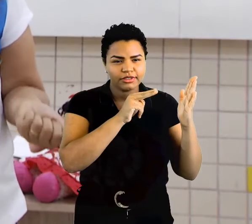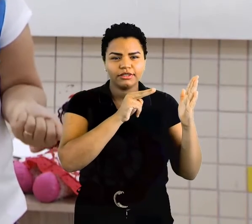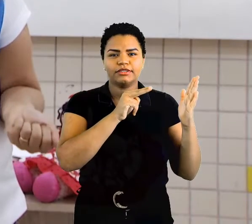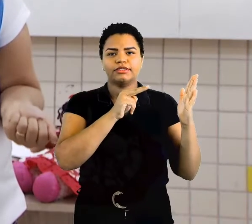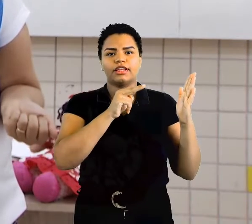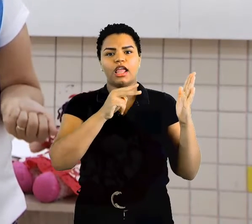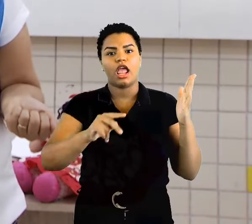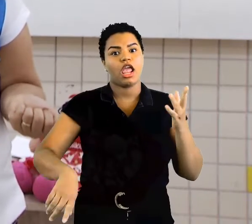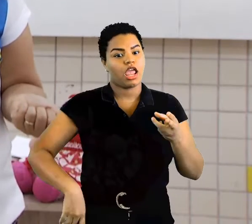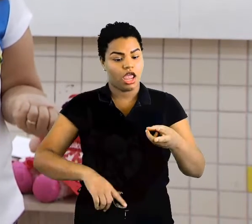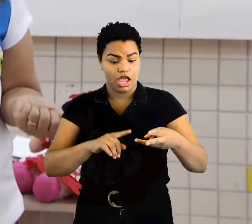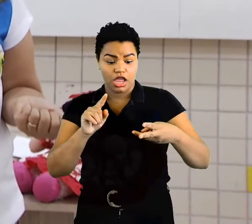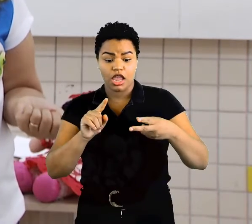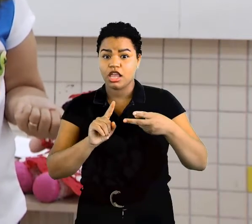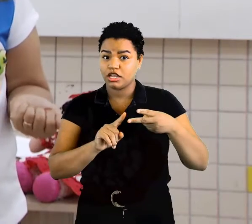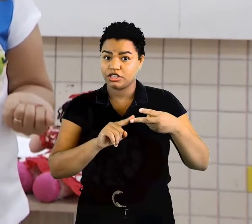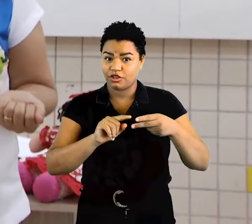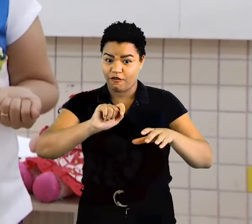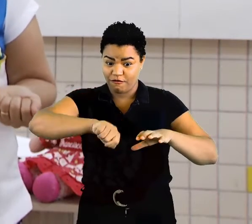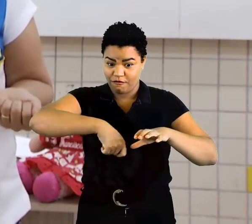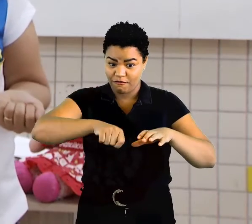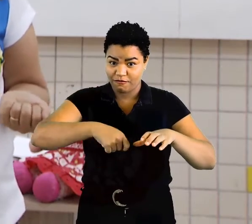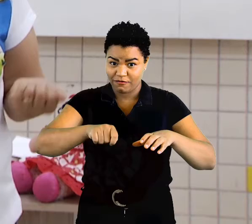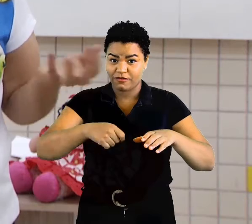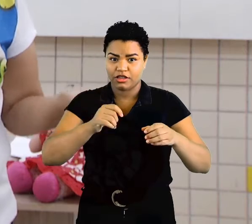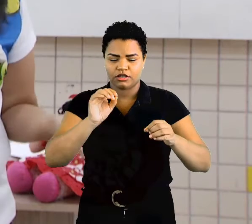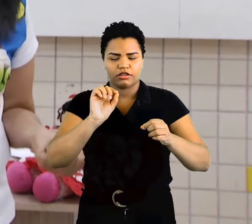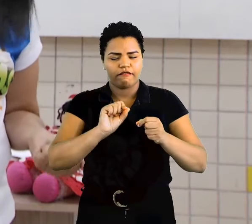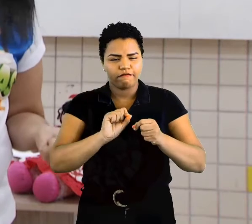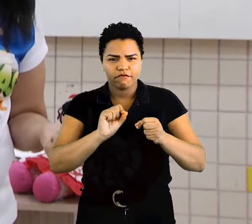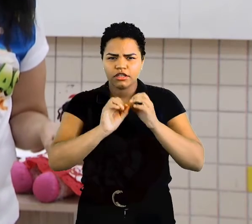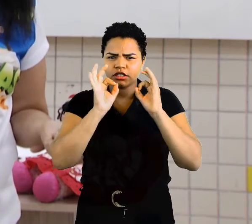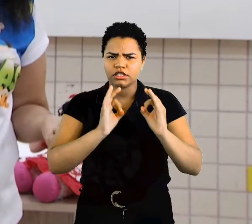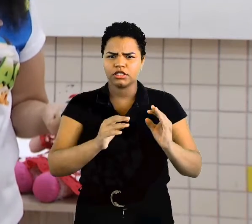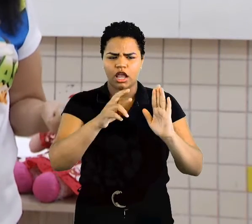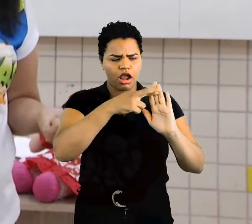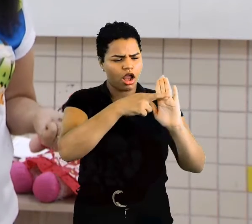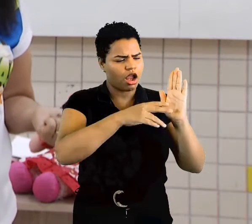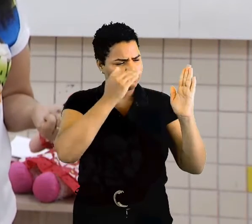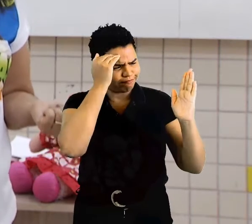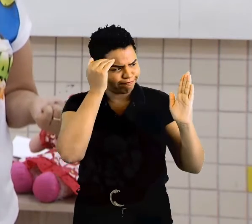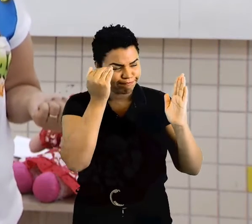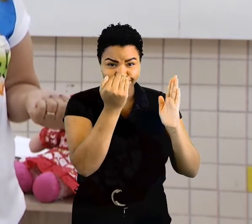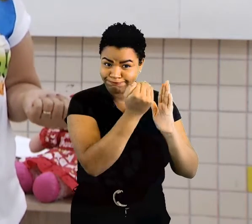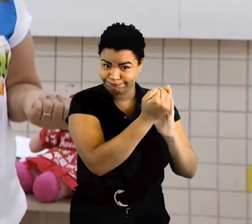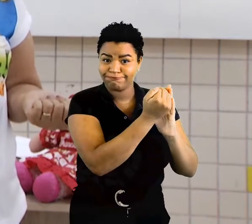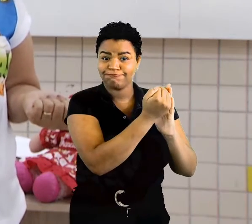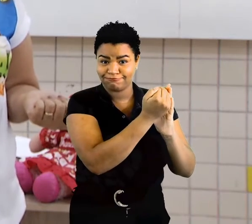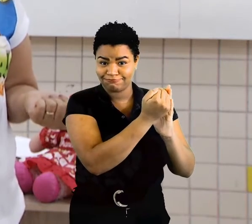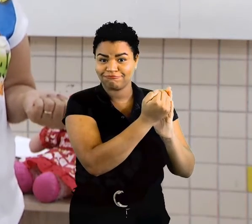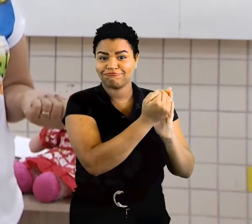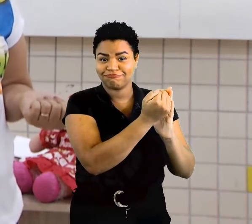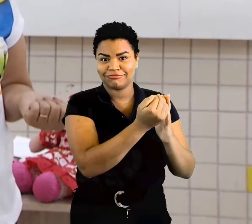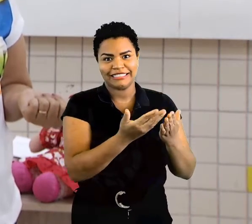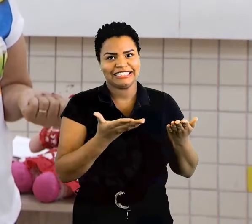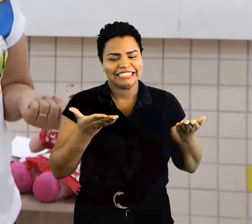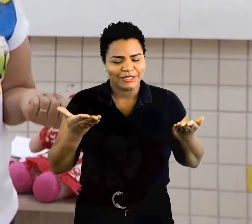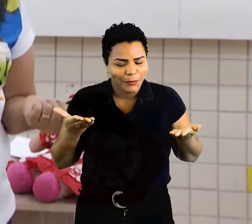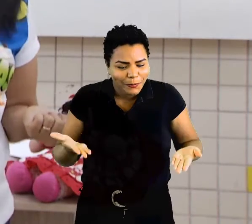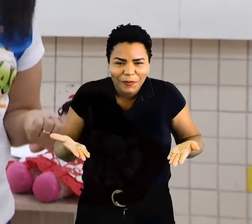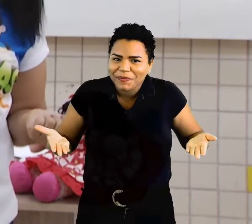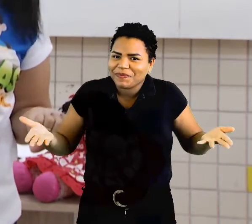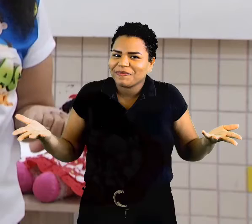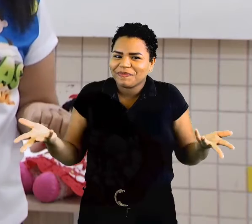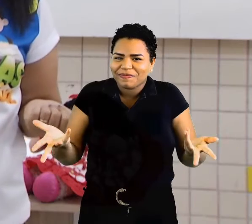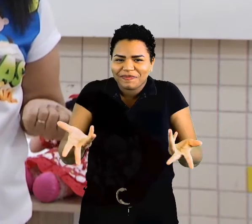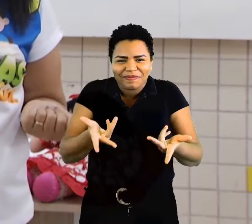que é o modo de fazer, fiz, segui as regras, segui as instruções, totais e ficou esse produto maravilhoso.